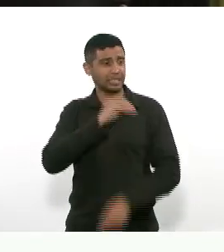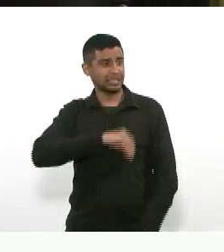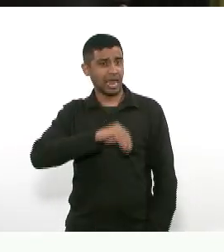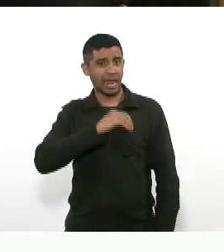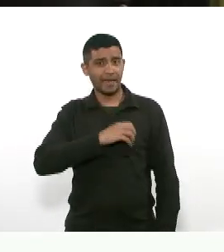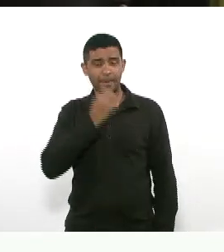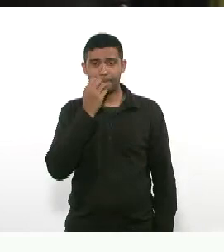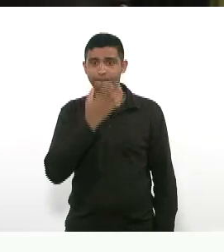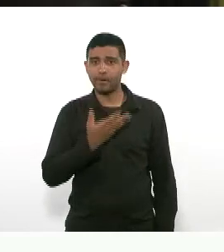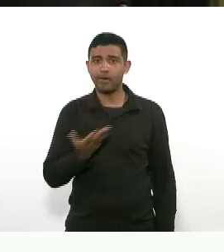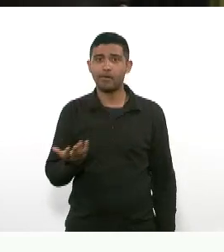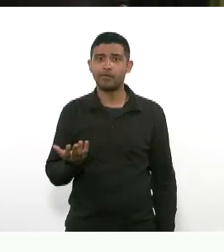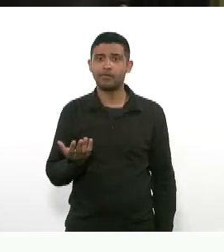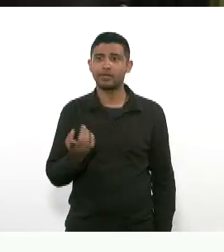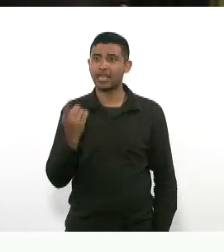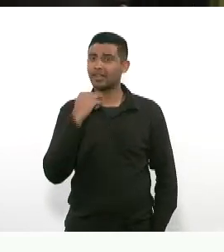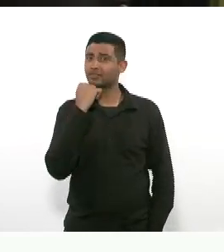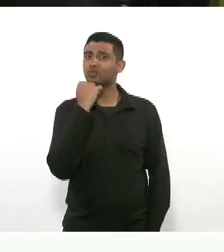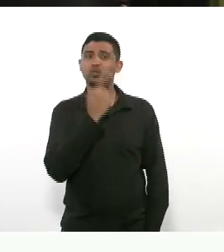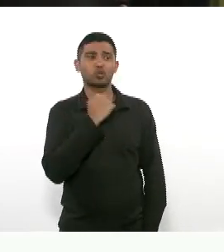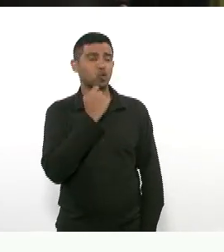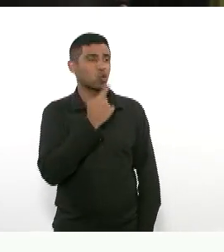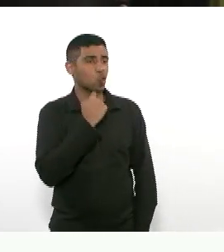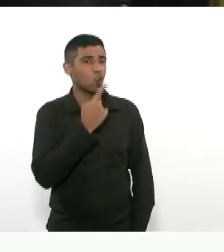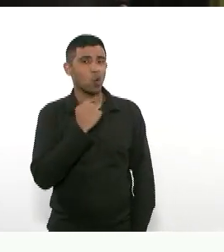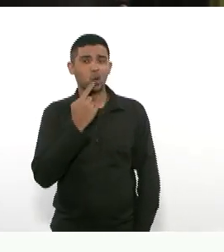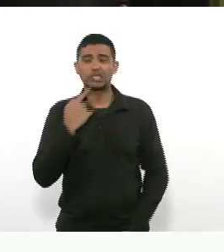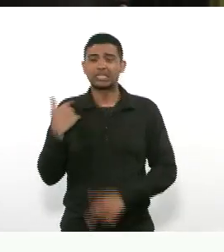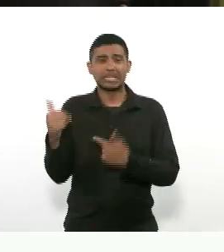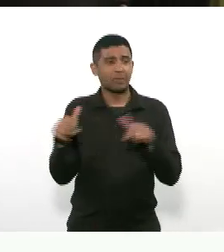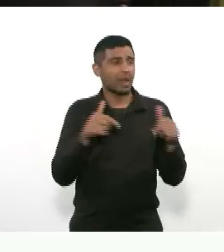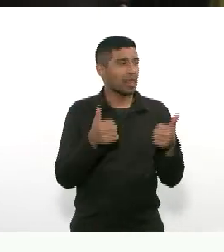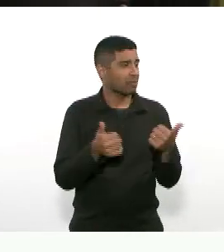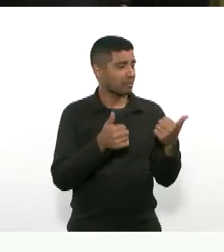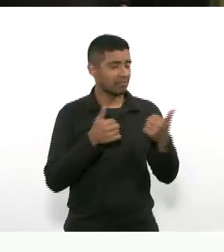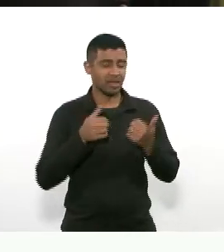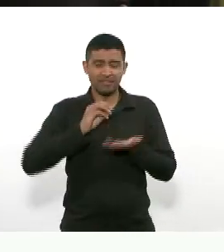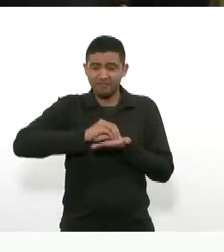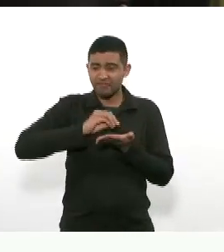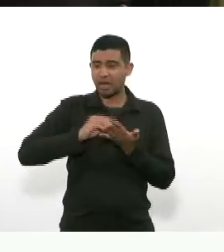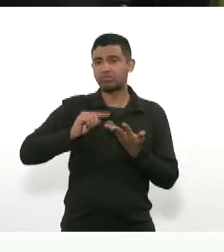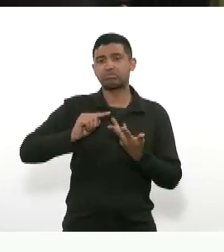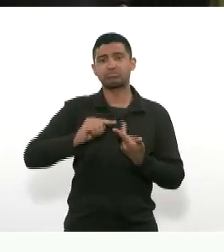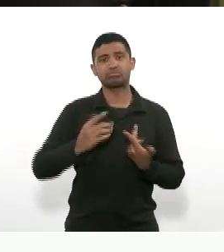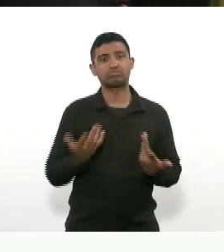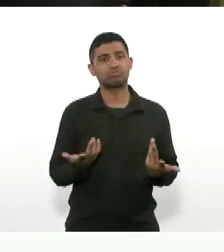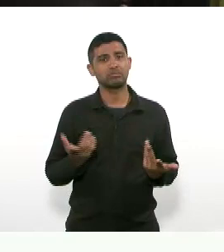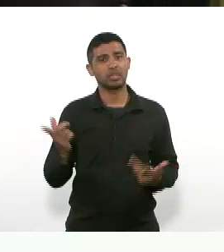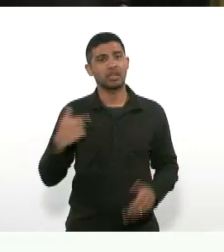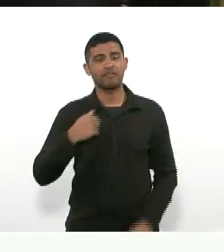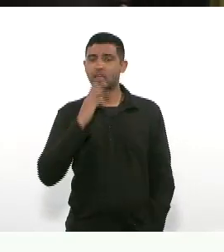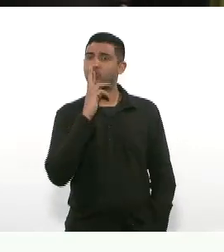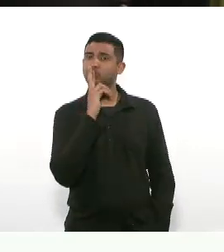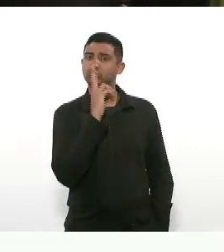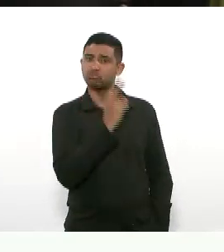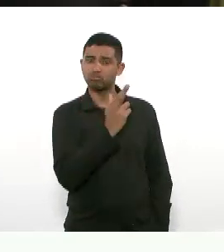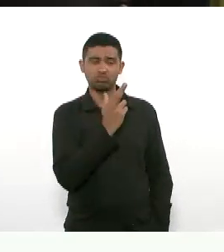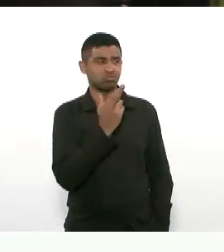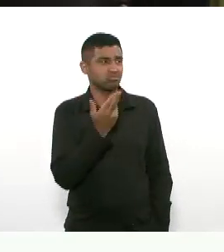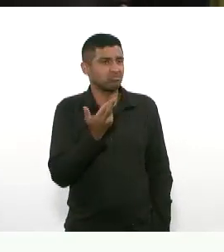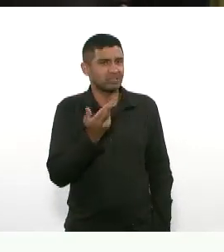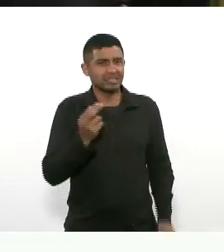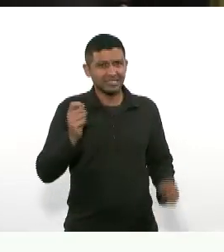esse policial não tem condições favoráveis de trabalho, o resultado, a resposta que ele pode dar não vai ser